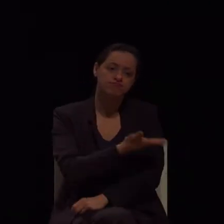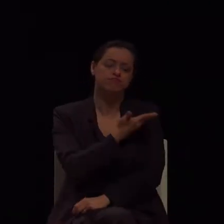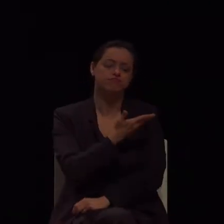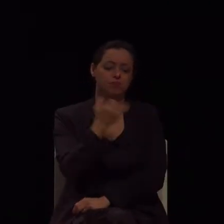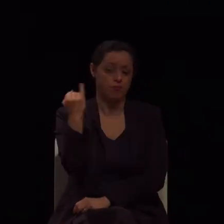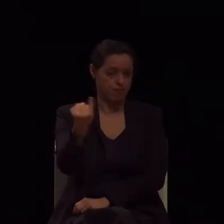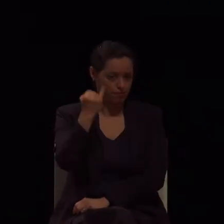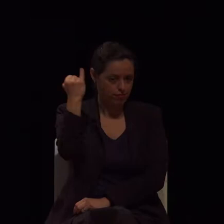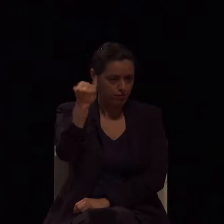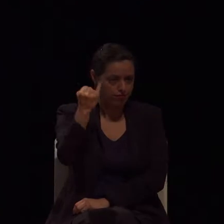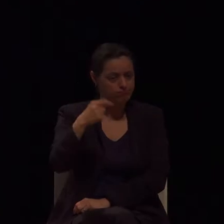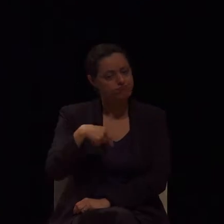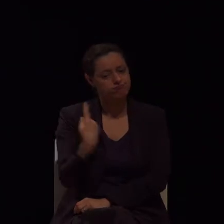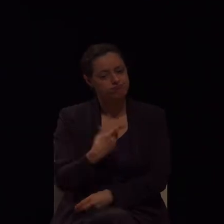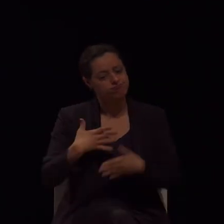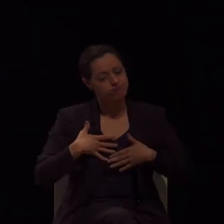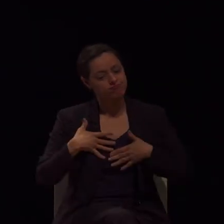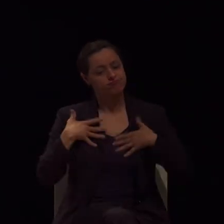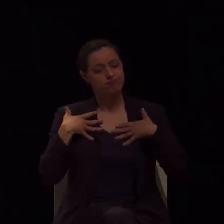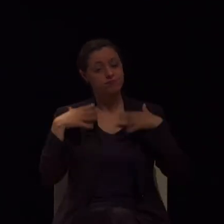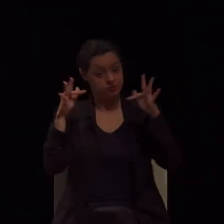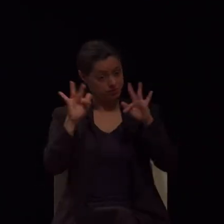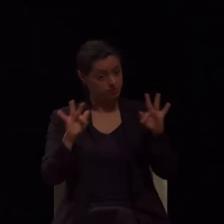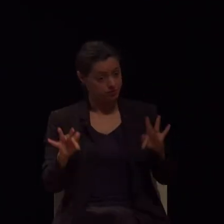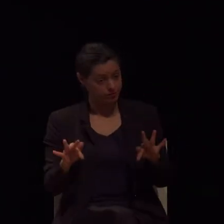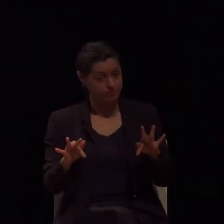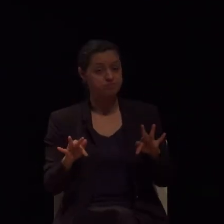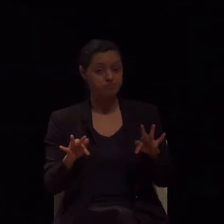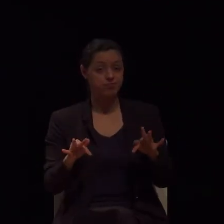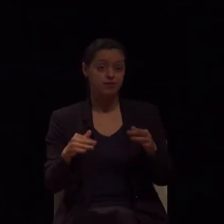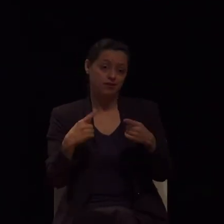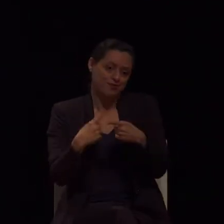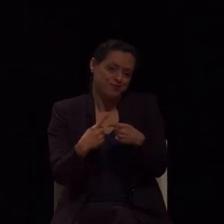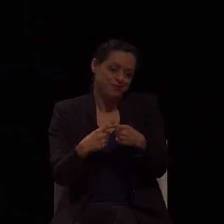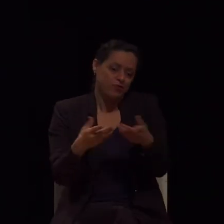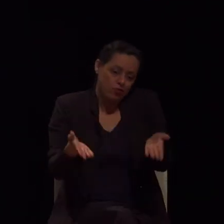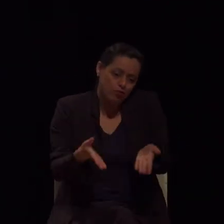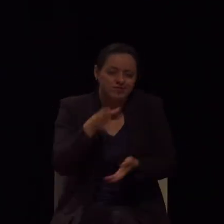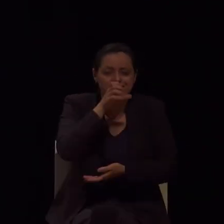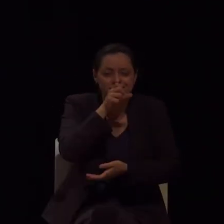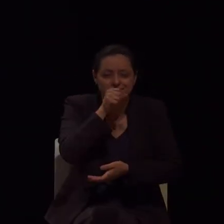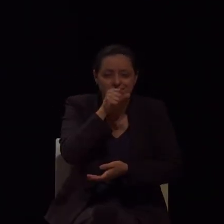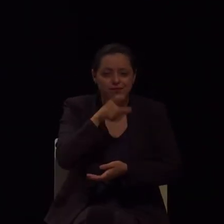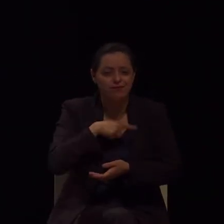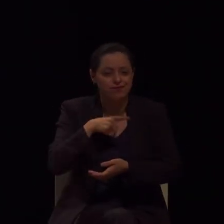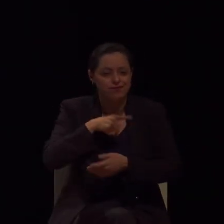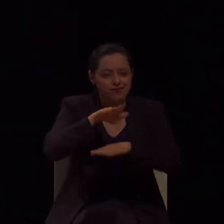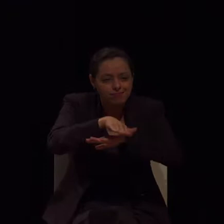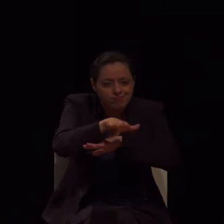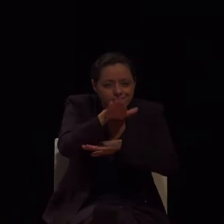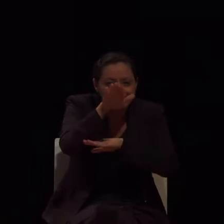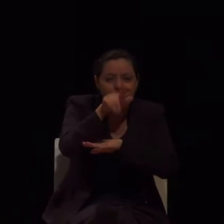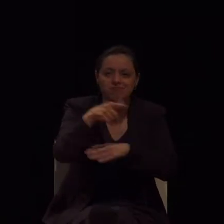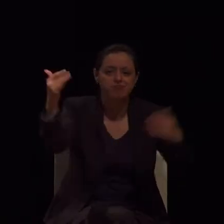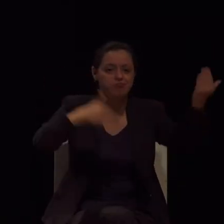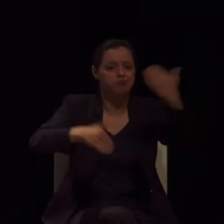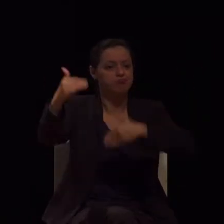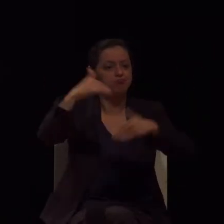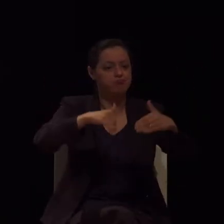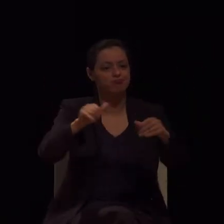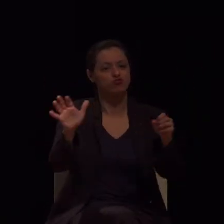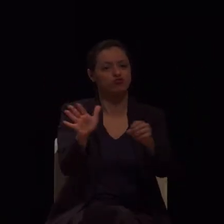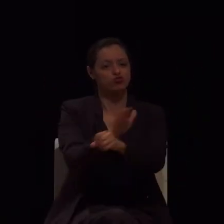contentes de tê tão cedo no sábado é tanta gente aqui para discutir com a gente participar desse encontro